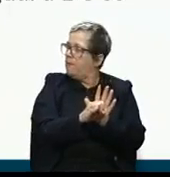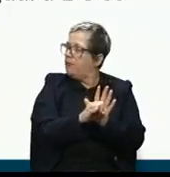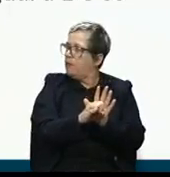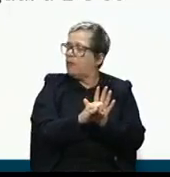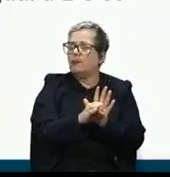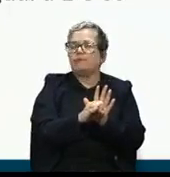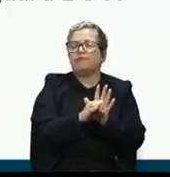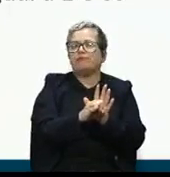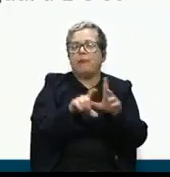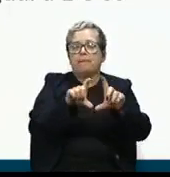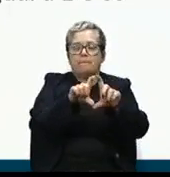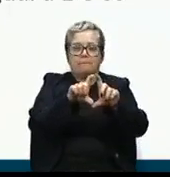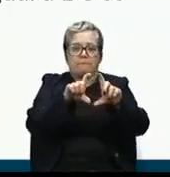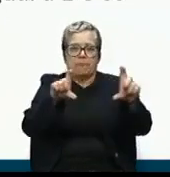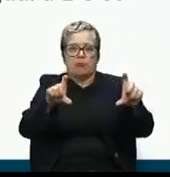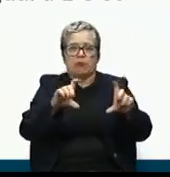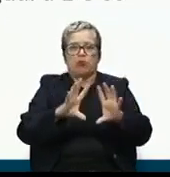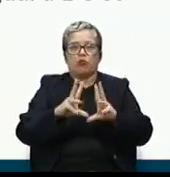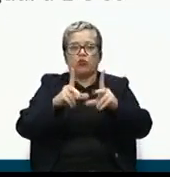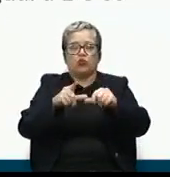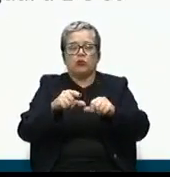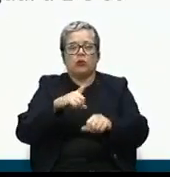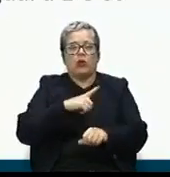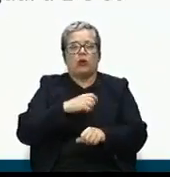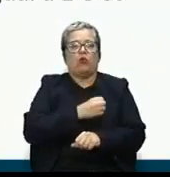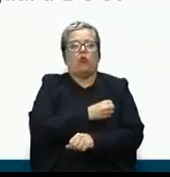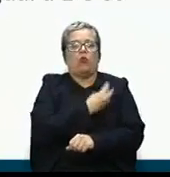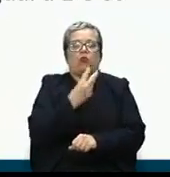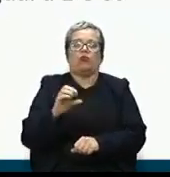de cima, que é toda composta de 0,